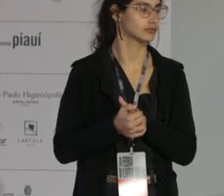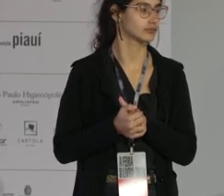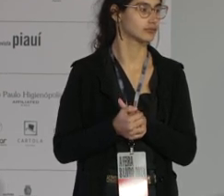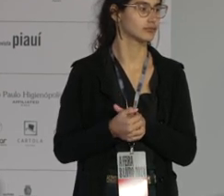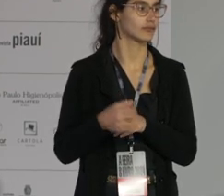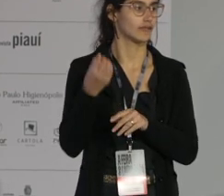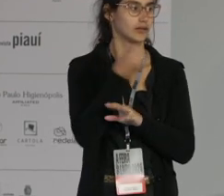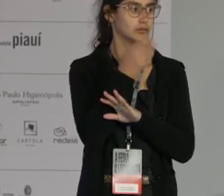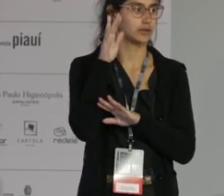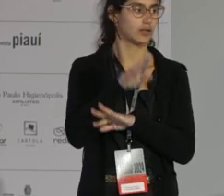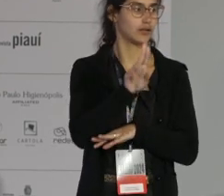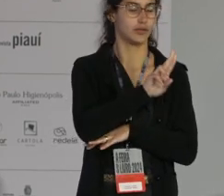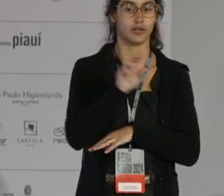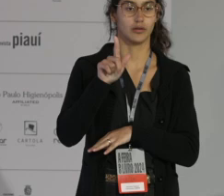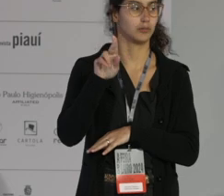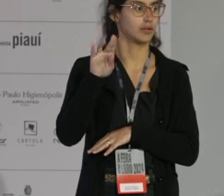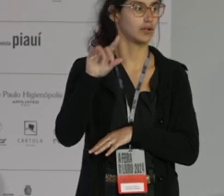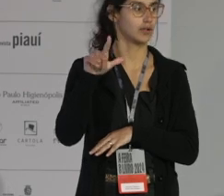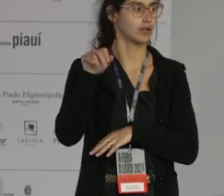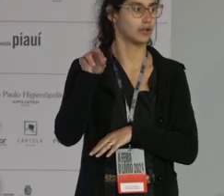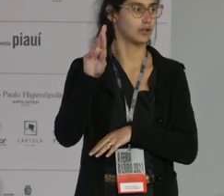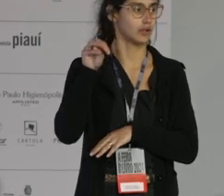Boa tarde, meu nome é Guilherme.